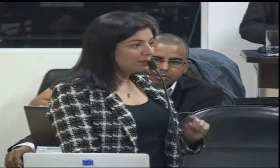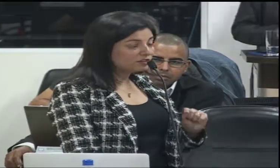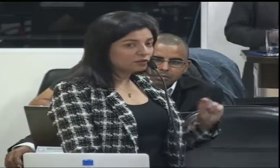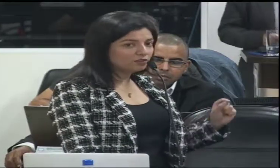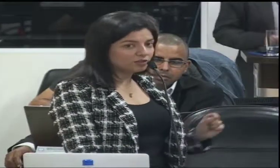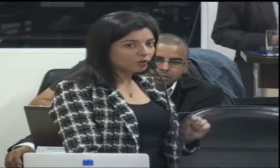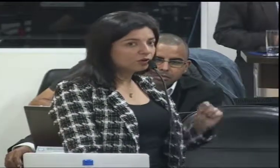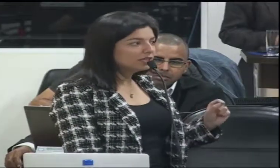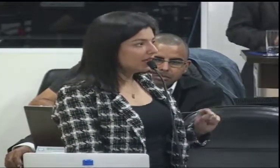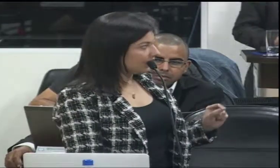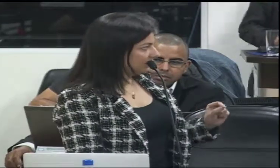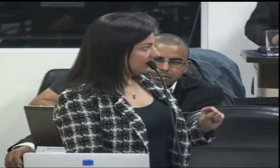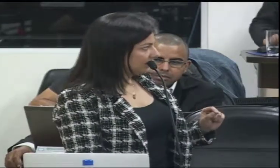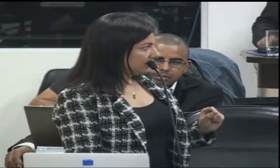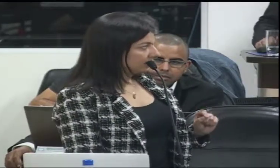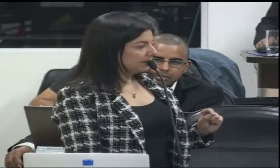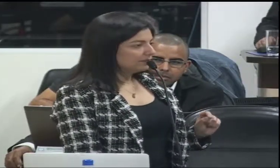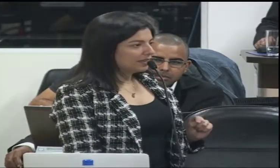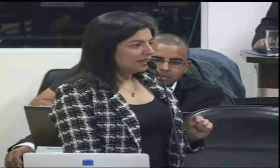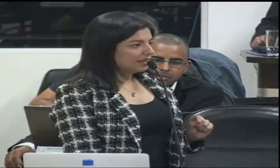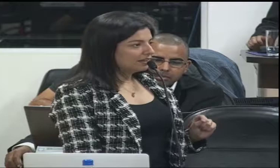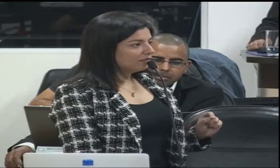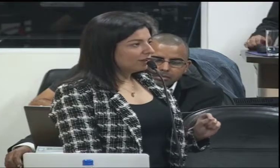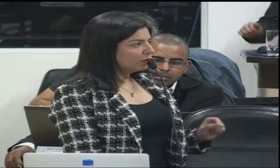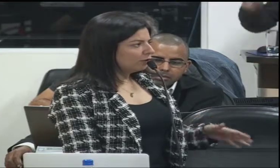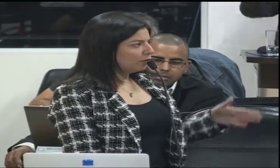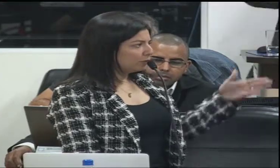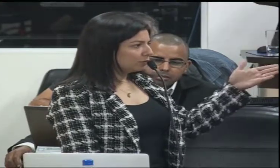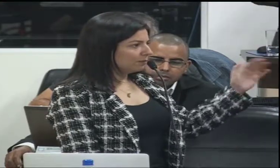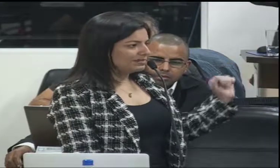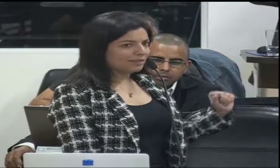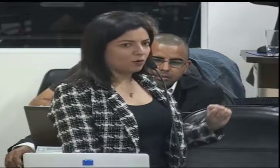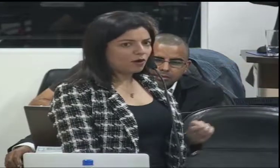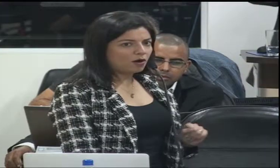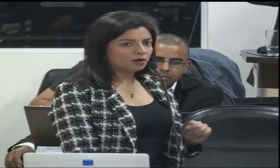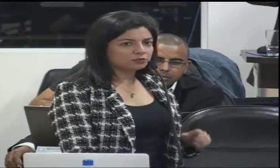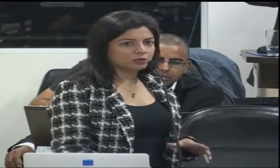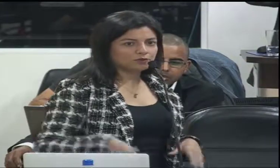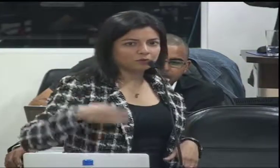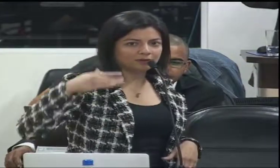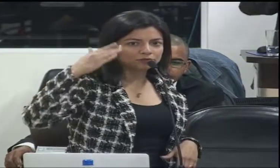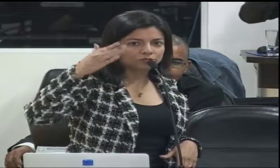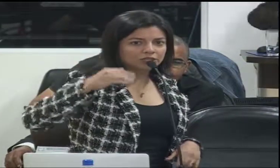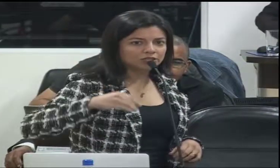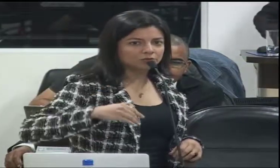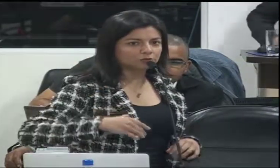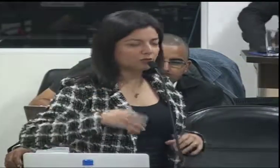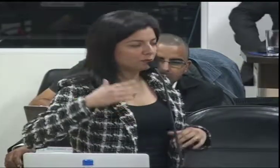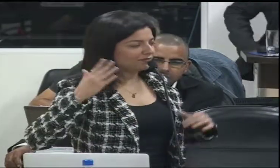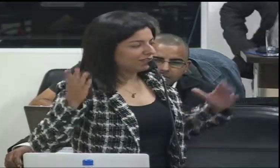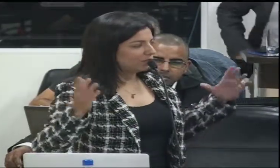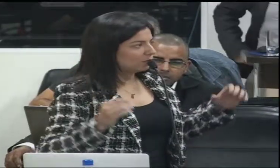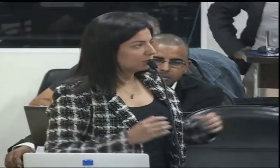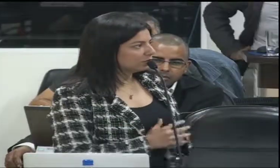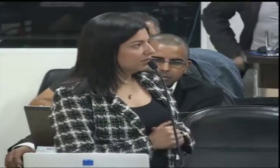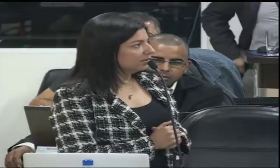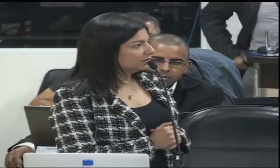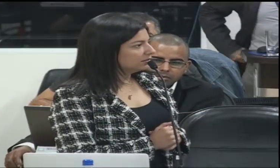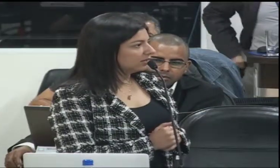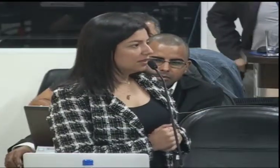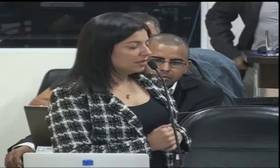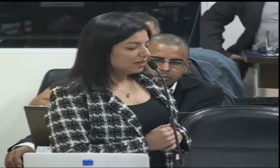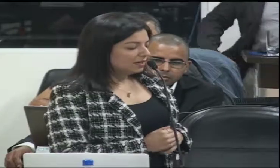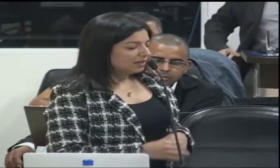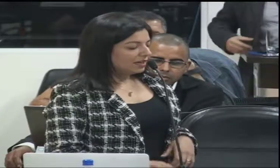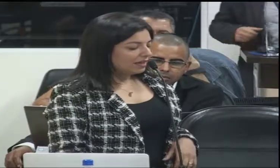ele não personificou ninguém. Ele não falou que foi para o doutor Marcelo Rossi, ou que foi para o pastor Nilton, ou que foi para a vereadora